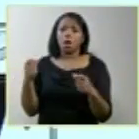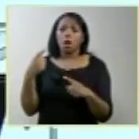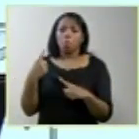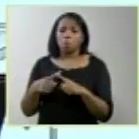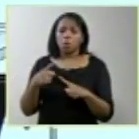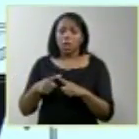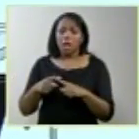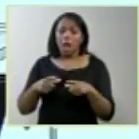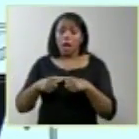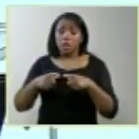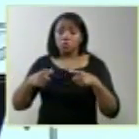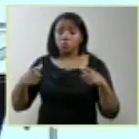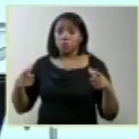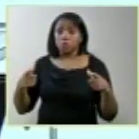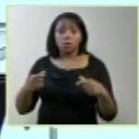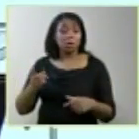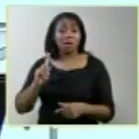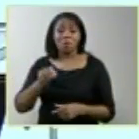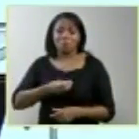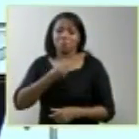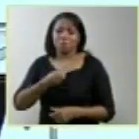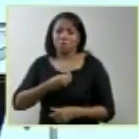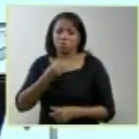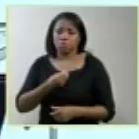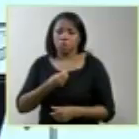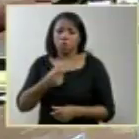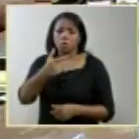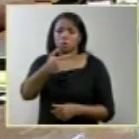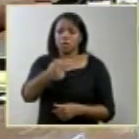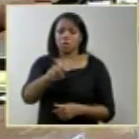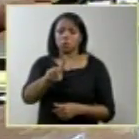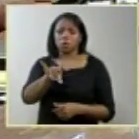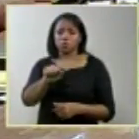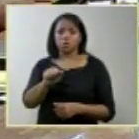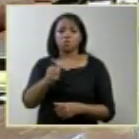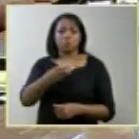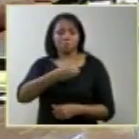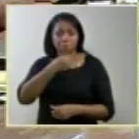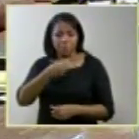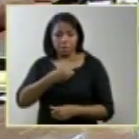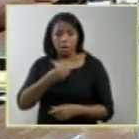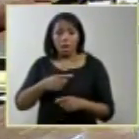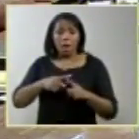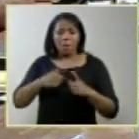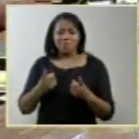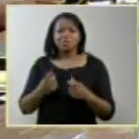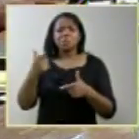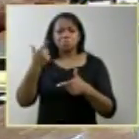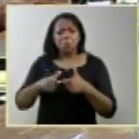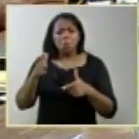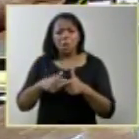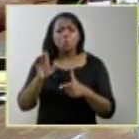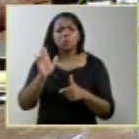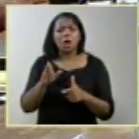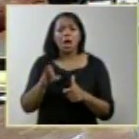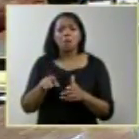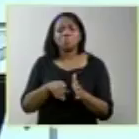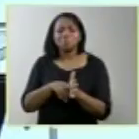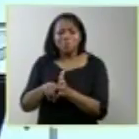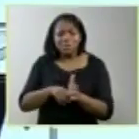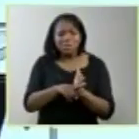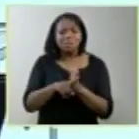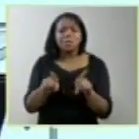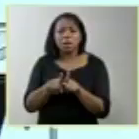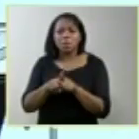gigantesca maioria não sobrevive ao 7º dia de vida. De modo que essas implicações científicas acabam tendo